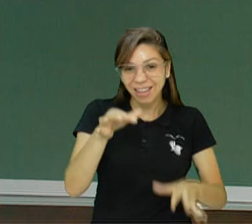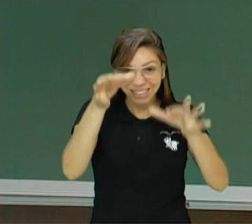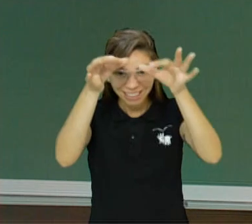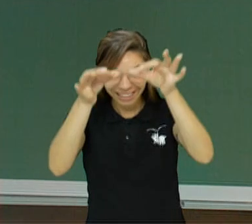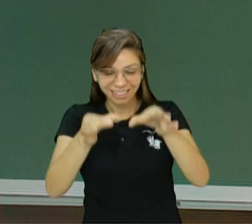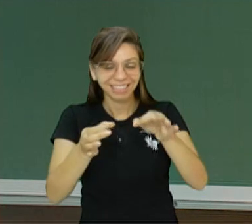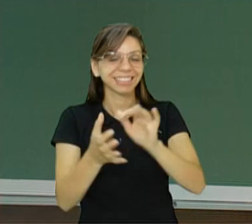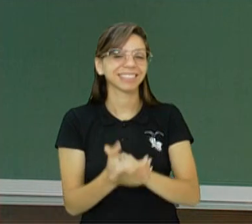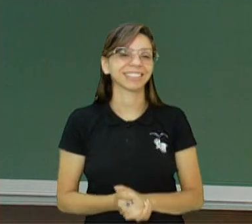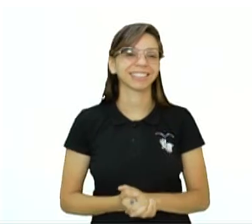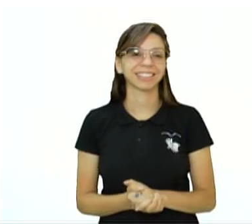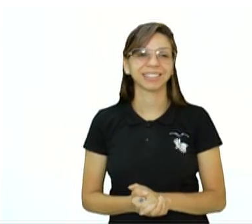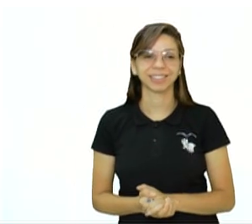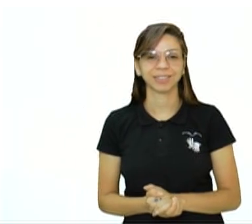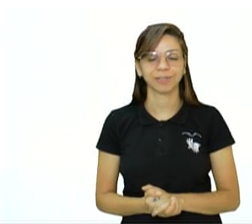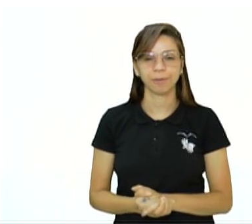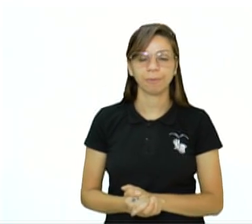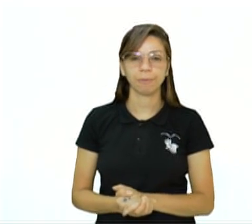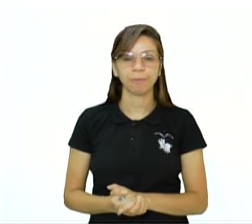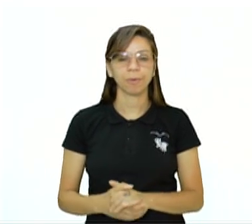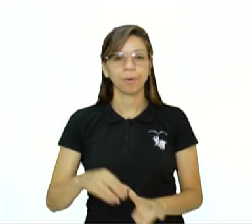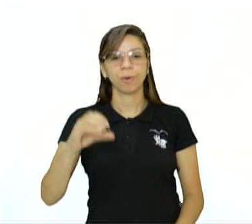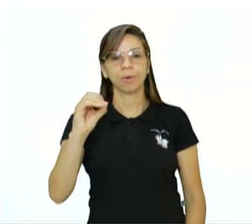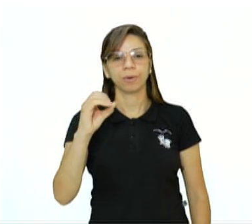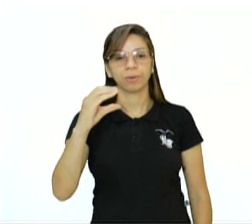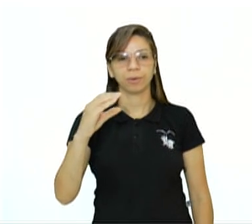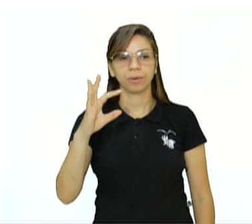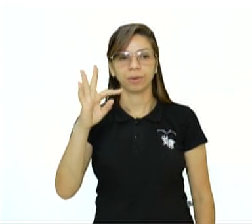juntos com a prof? Vamos construir o